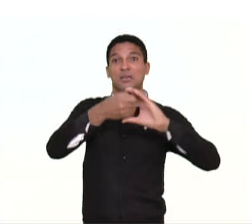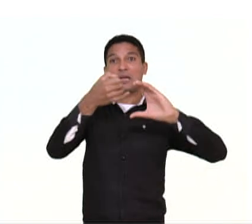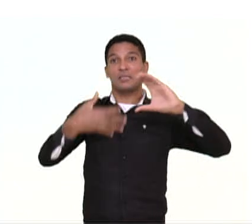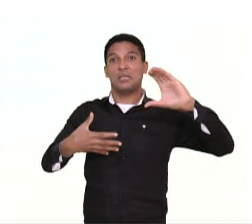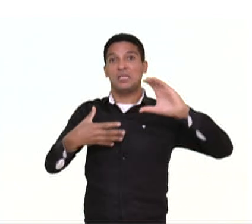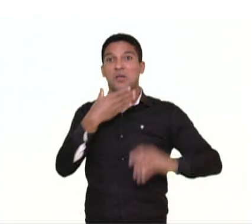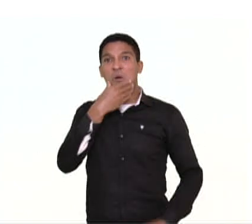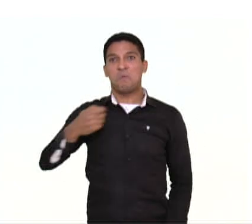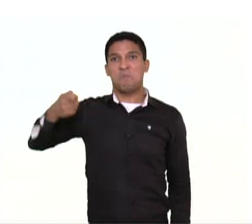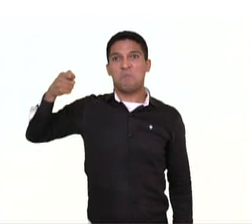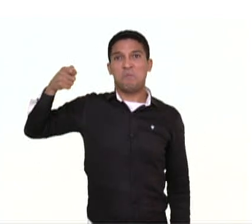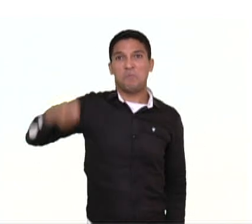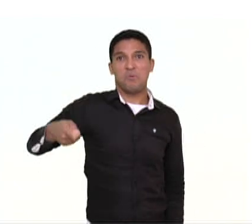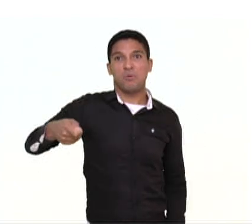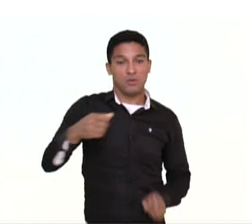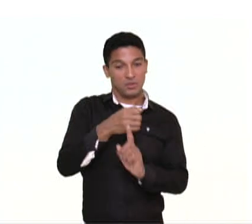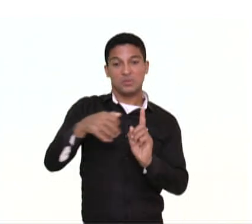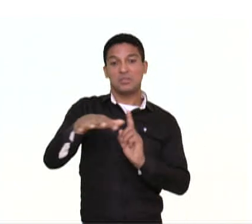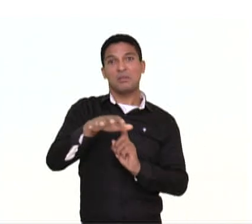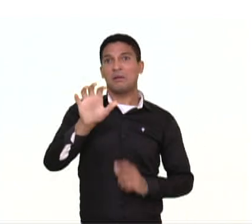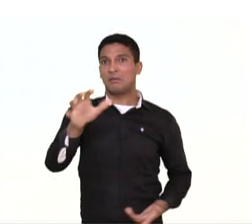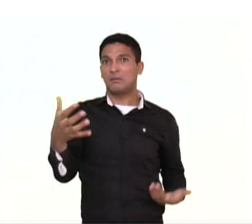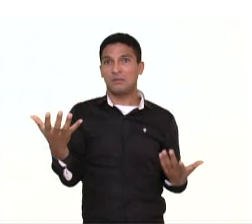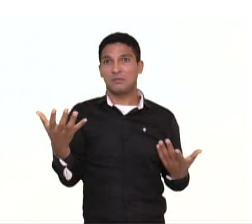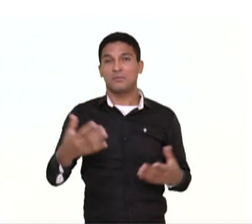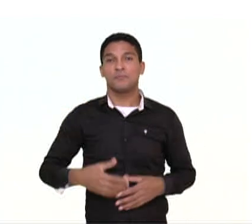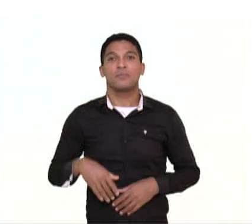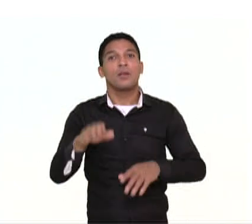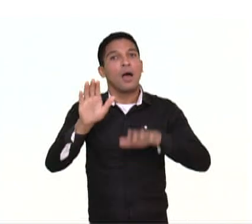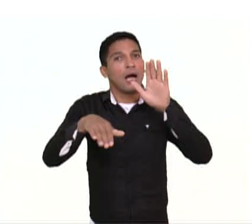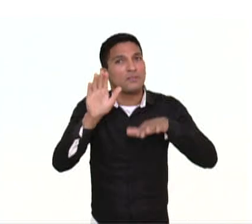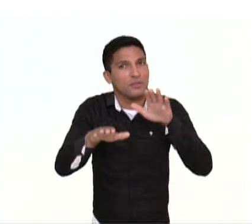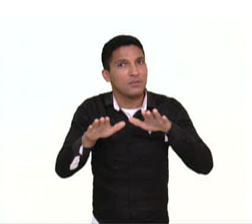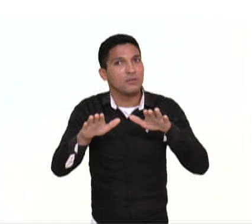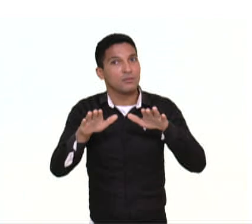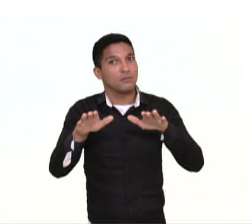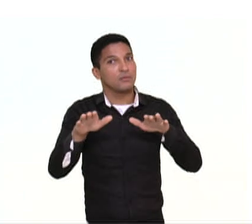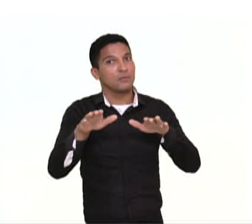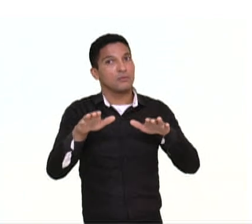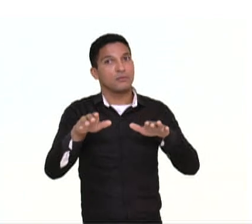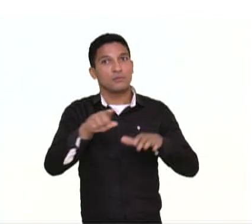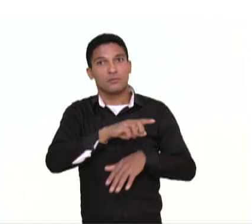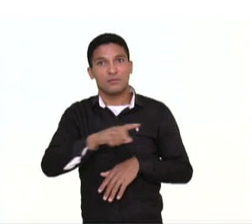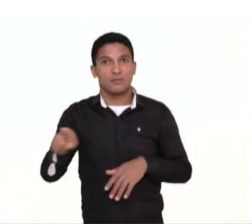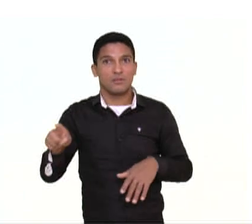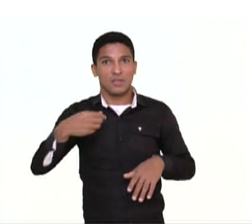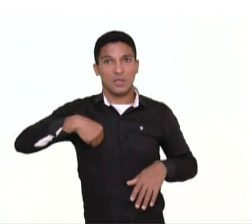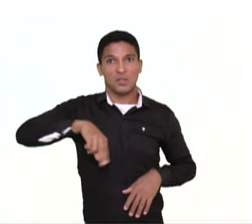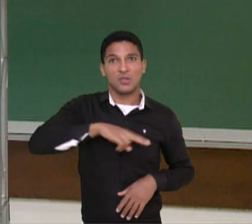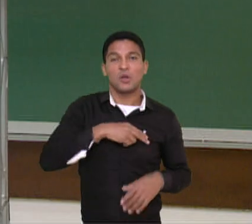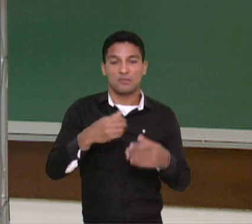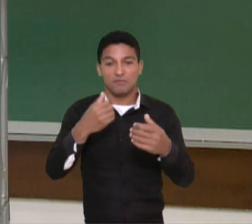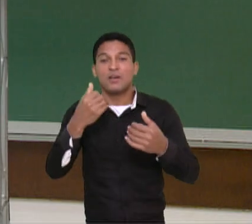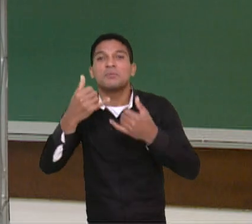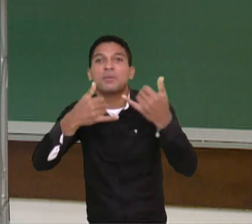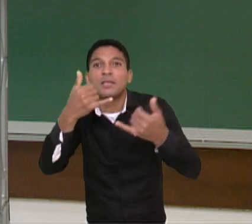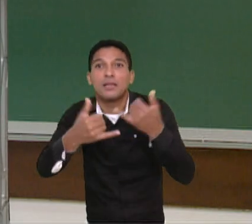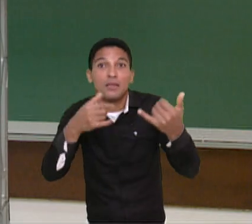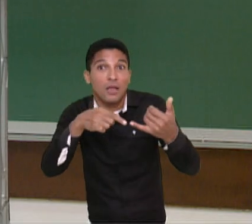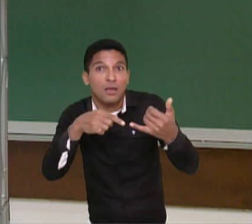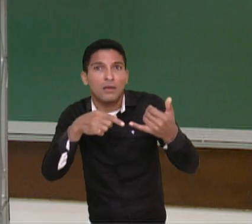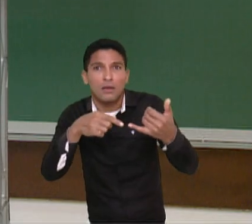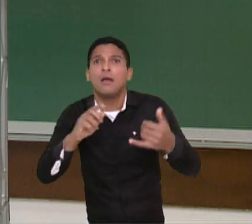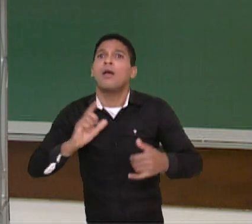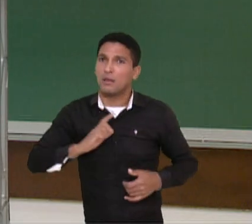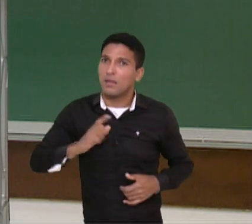são percebidas. Às vezes a gente faz algumas brincadeirinhas, alguns comentários que são extremamente machistas e nós não